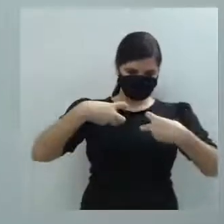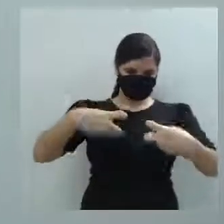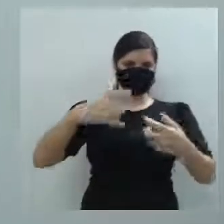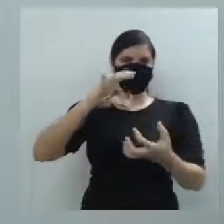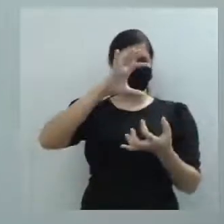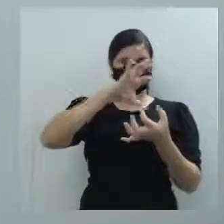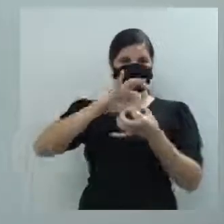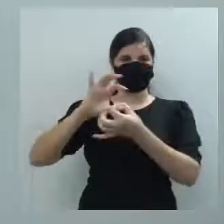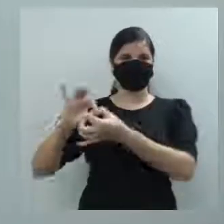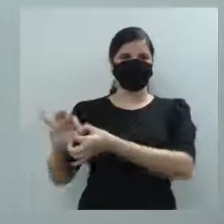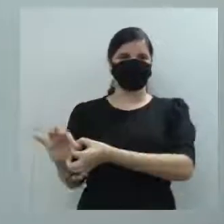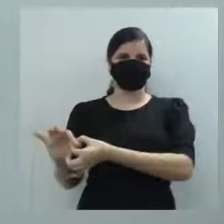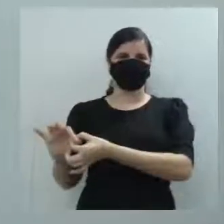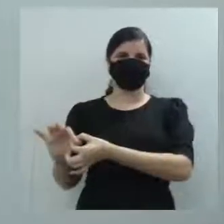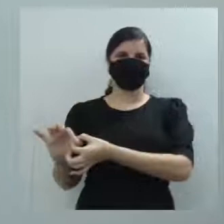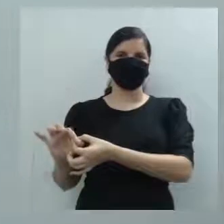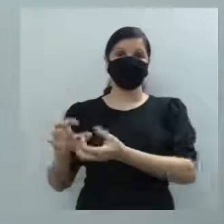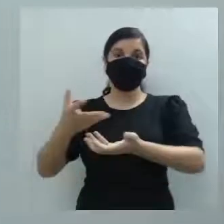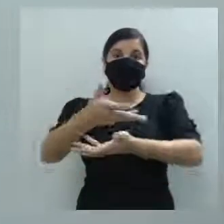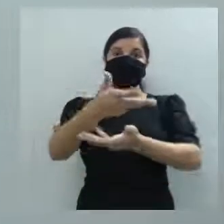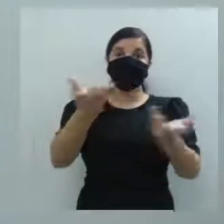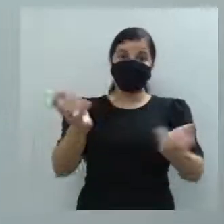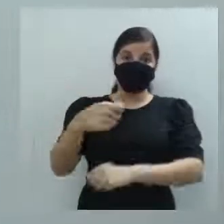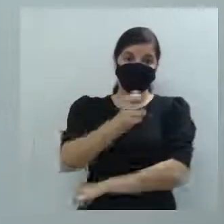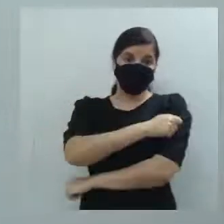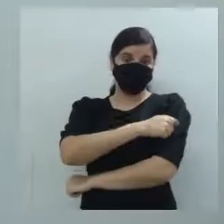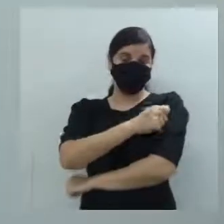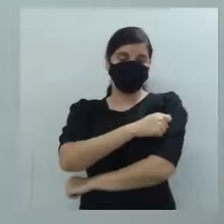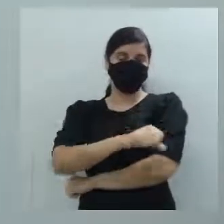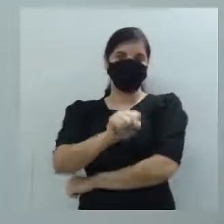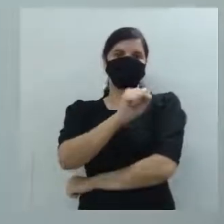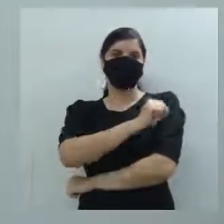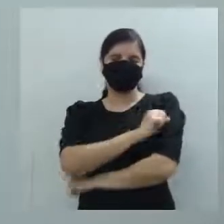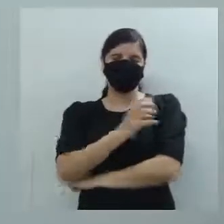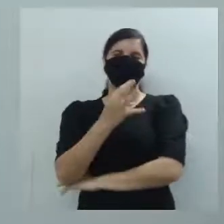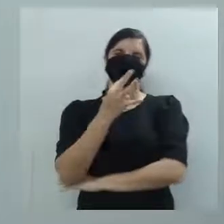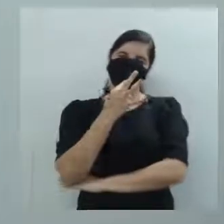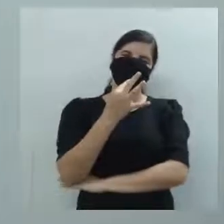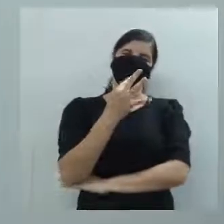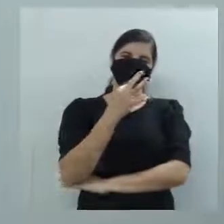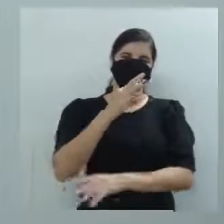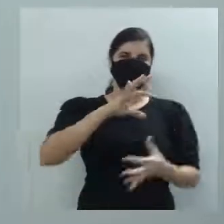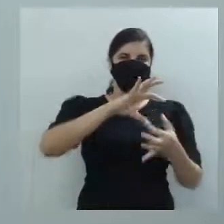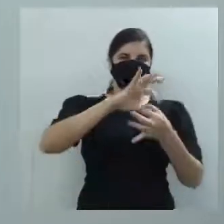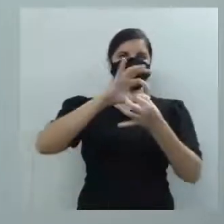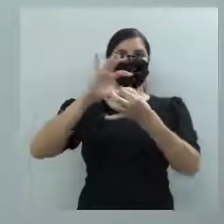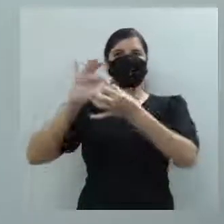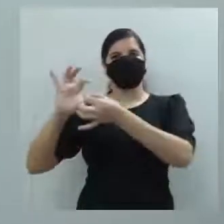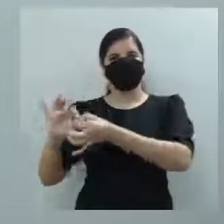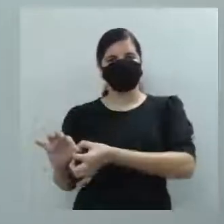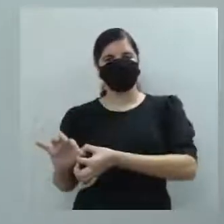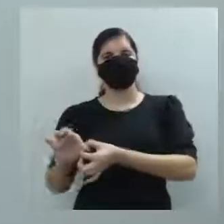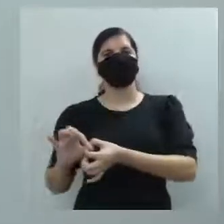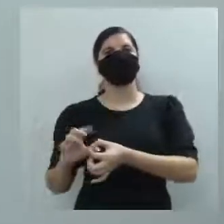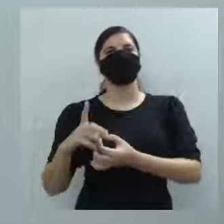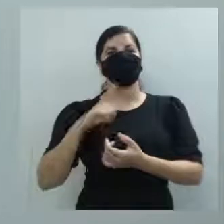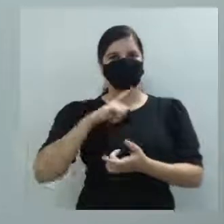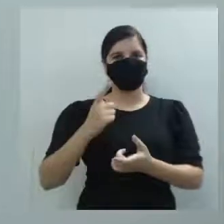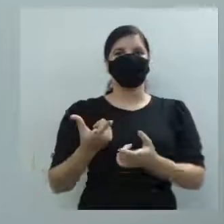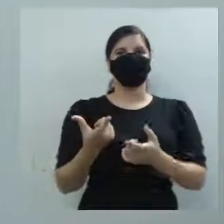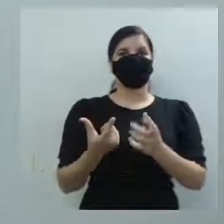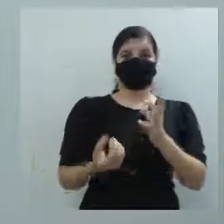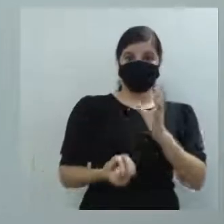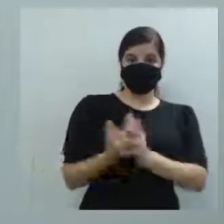contexto. Vocês, estudantes do 8º ano, conhecem muito bem que contexto é a situação de produção